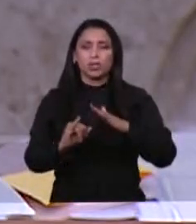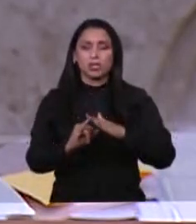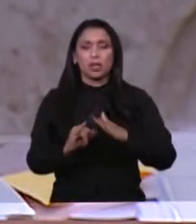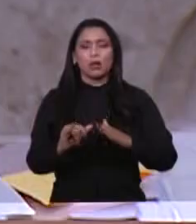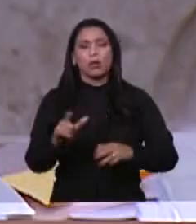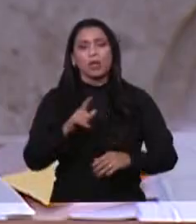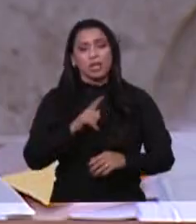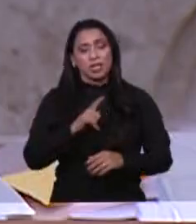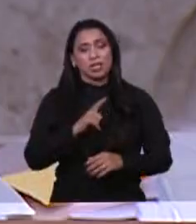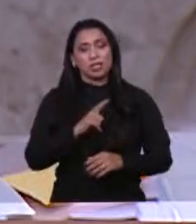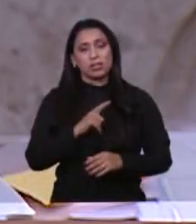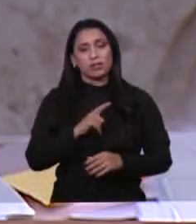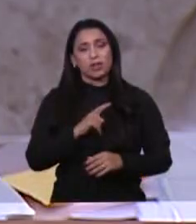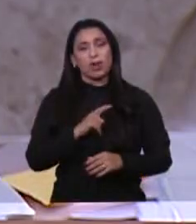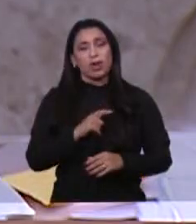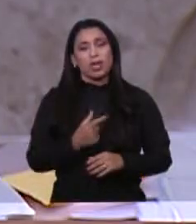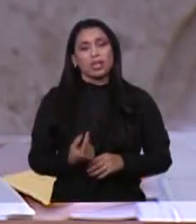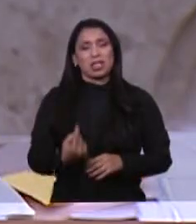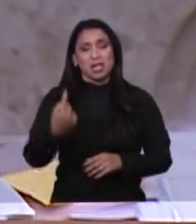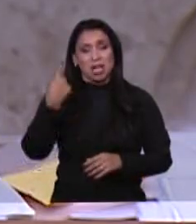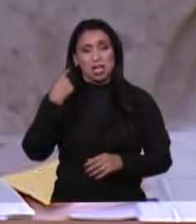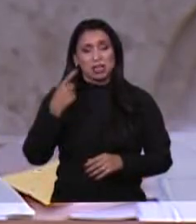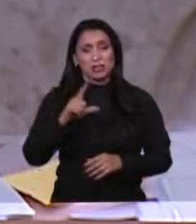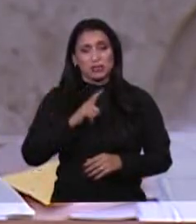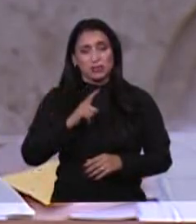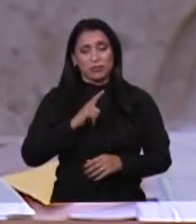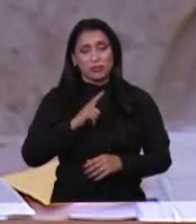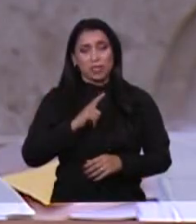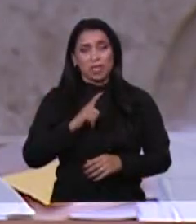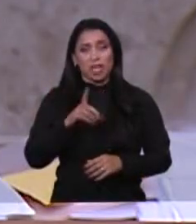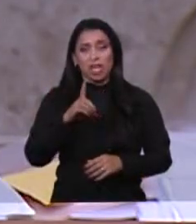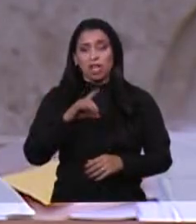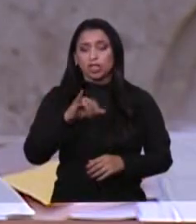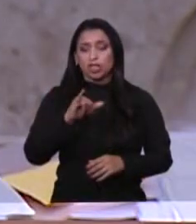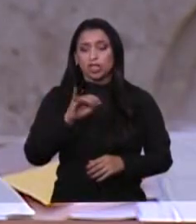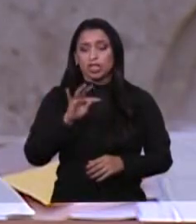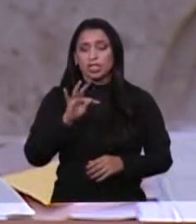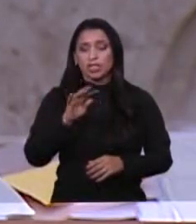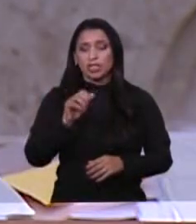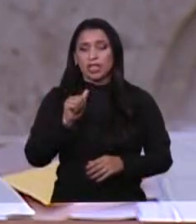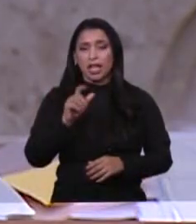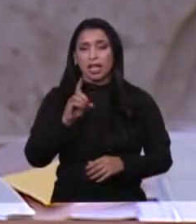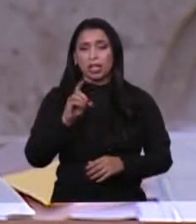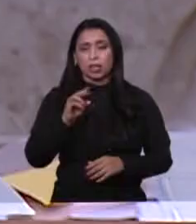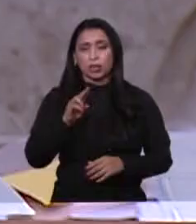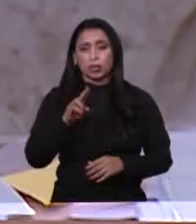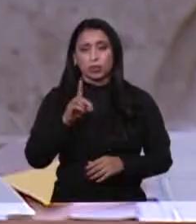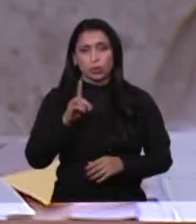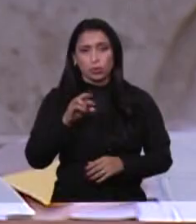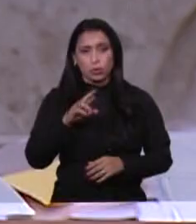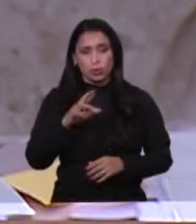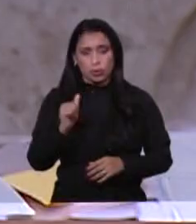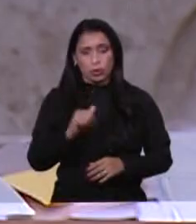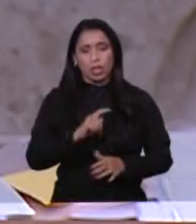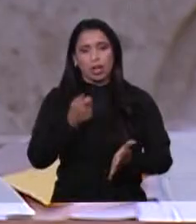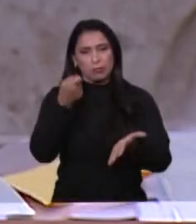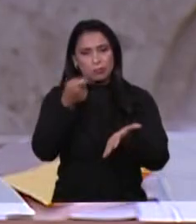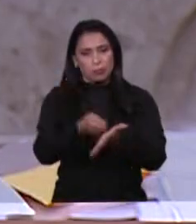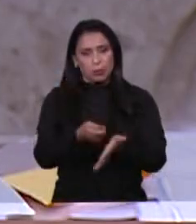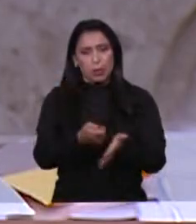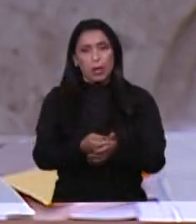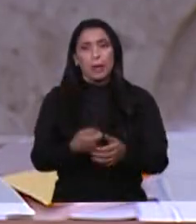tantos e tantos regimes autocráticos e ditatoriais. Acho importante ter